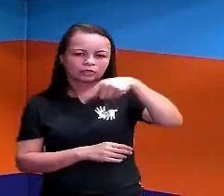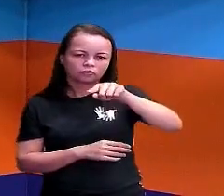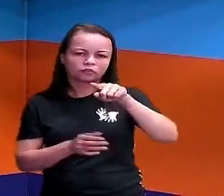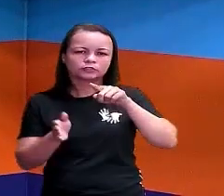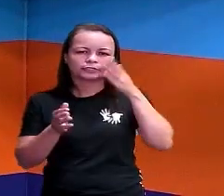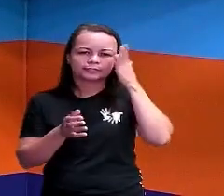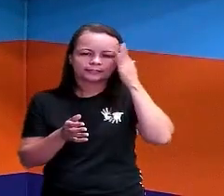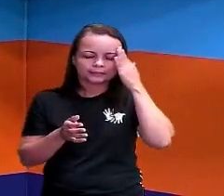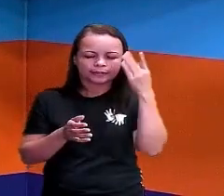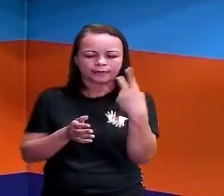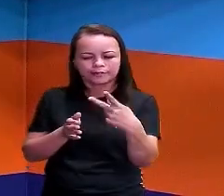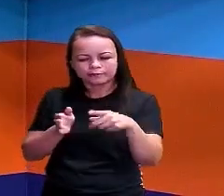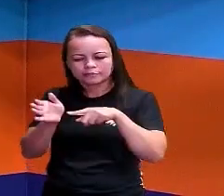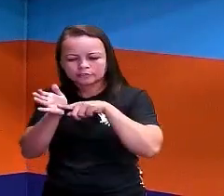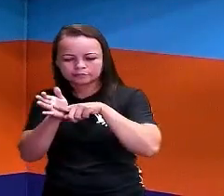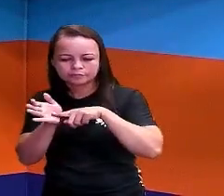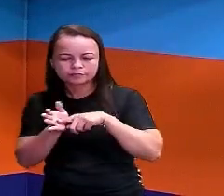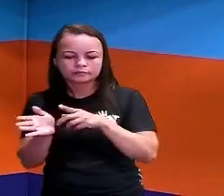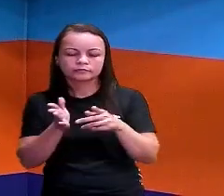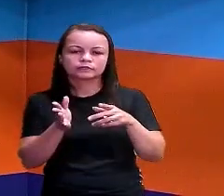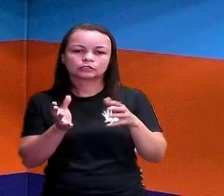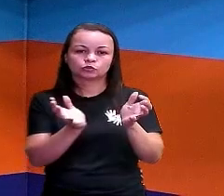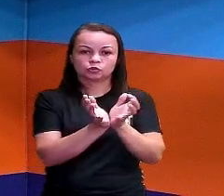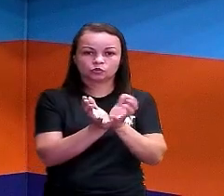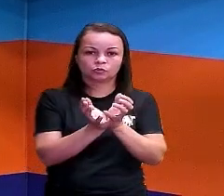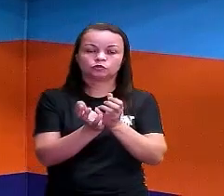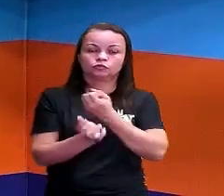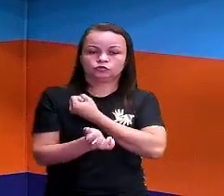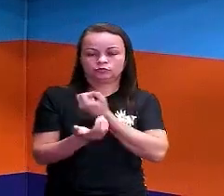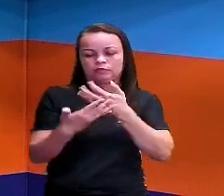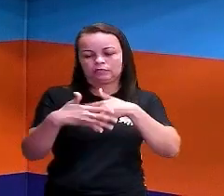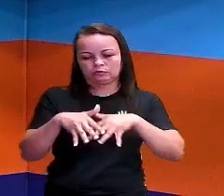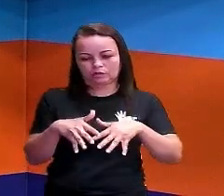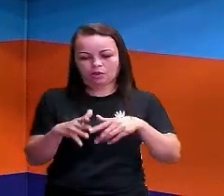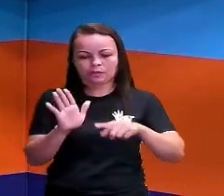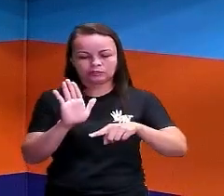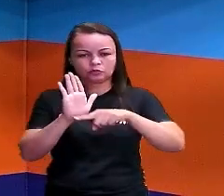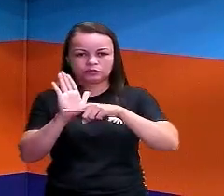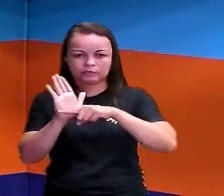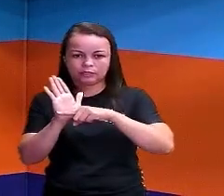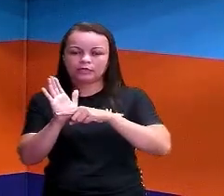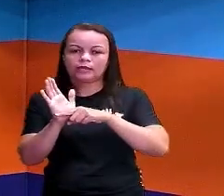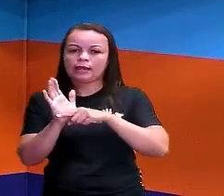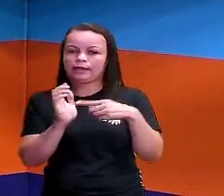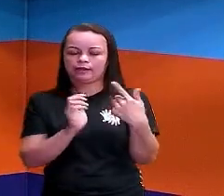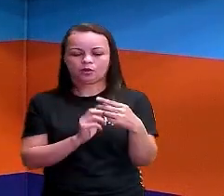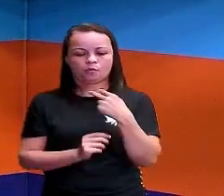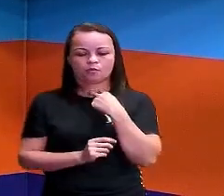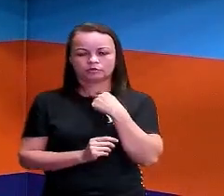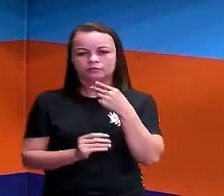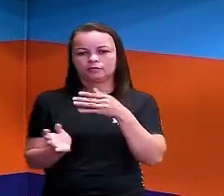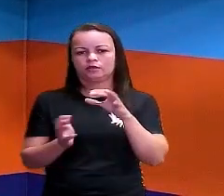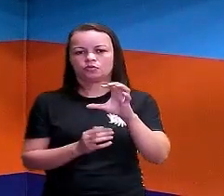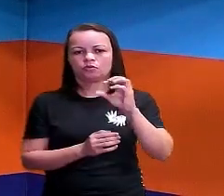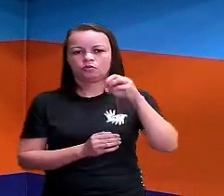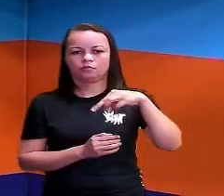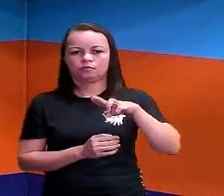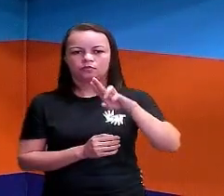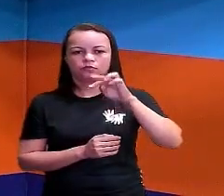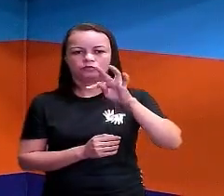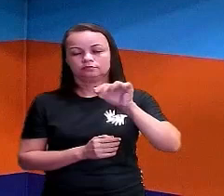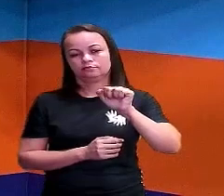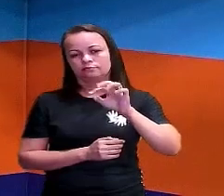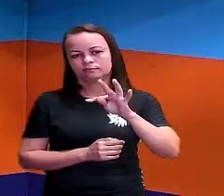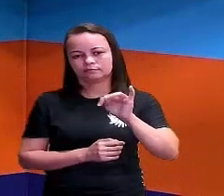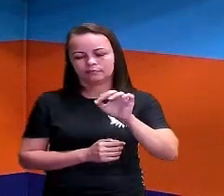análise, que dentro do conjunto dos números naturais, a subtração ela não é comutativa. Tá? E ela